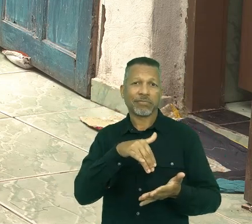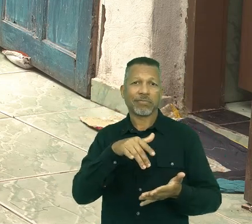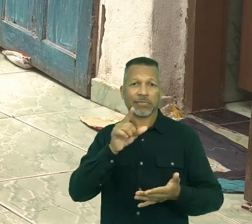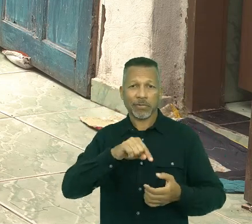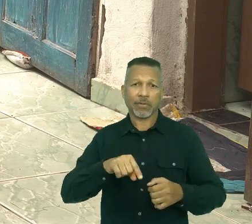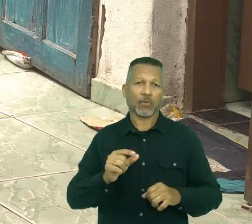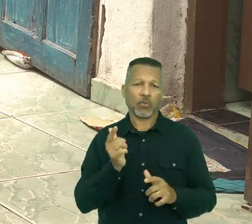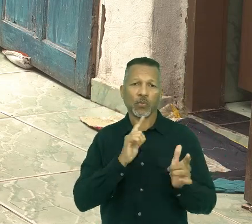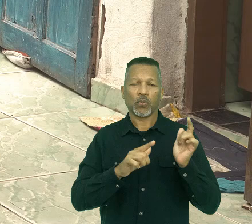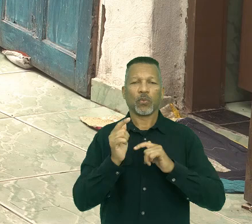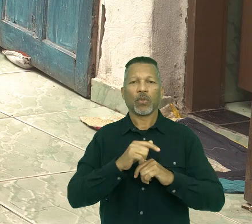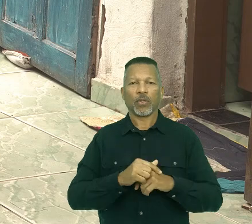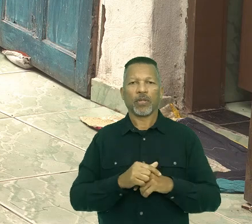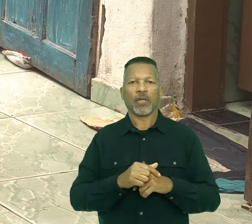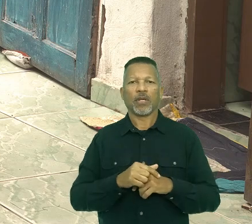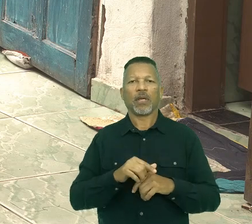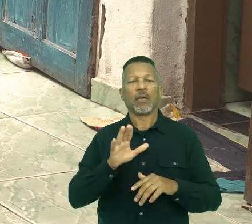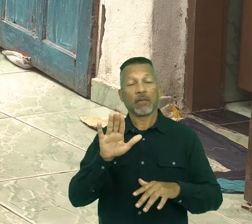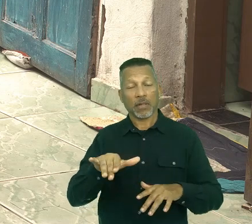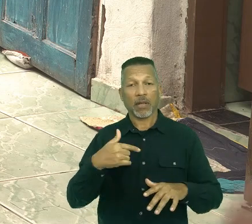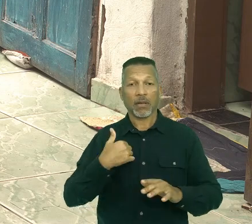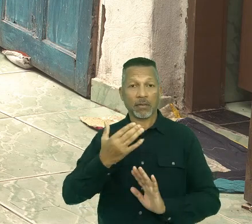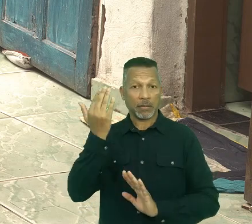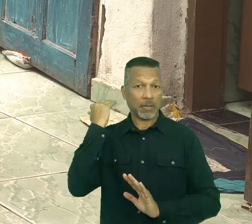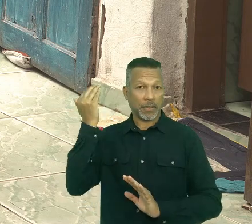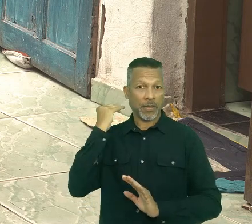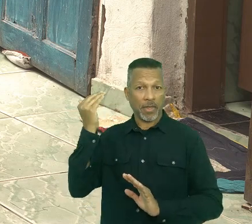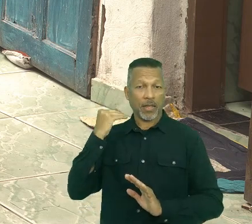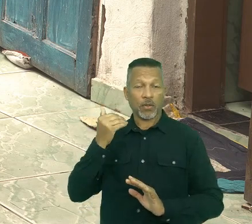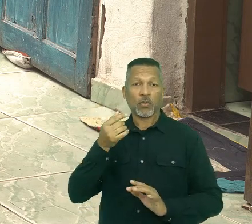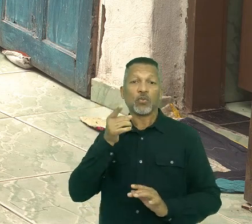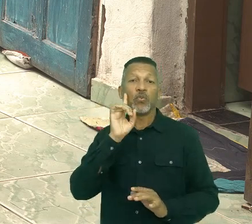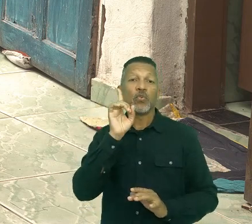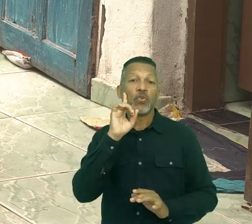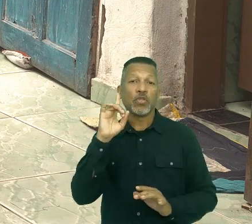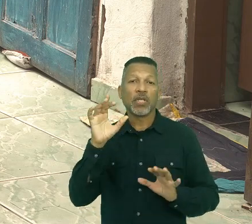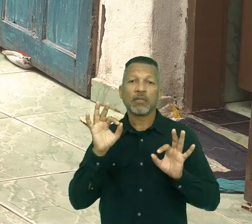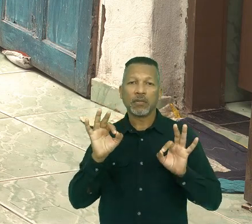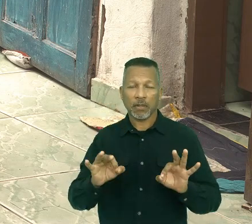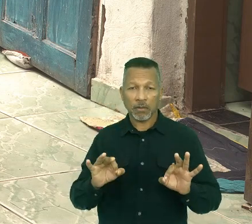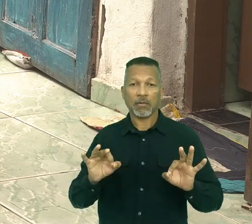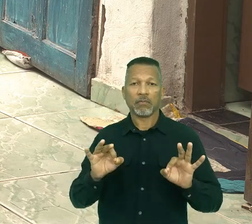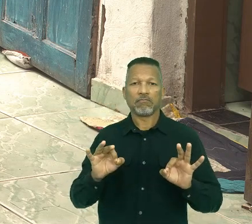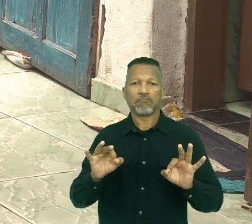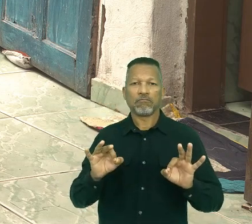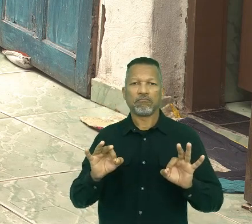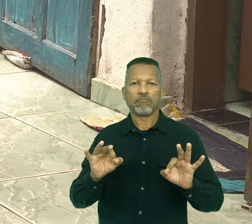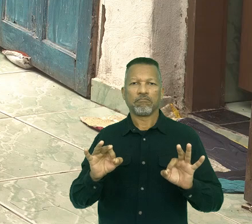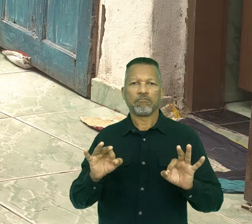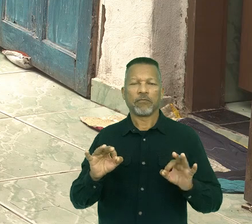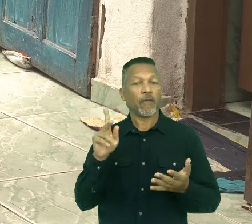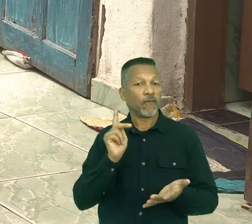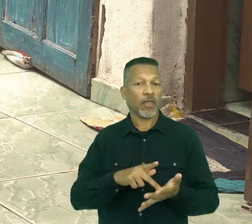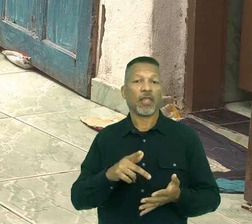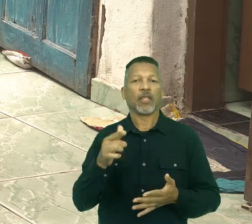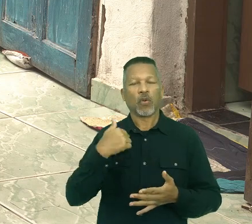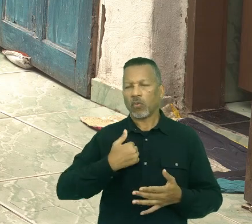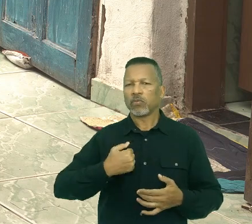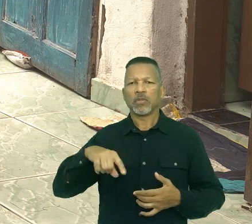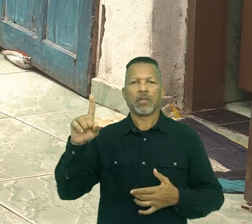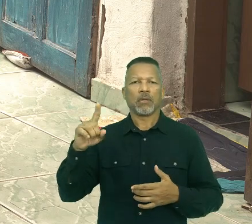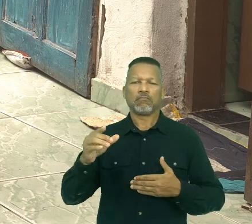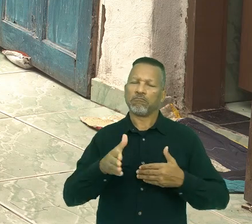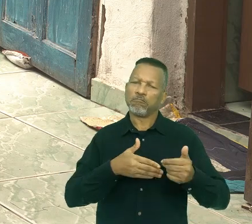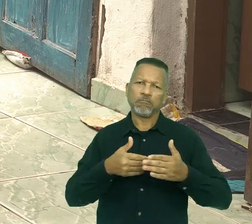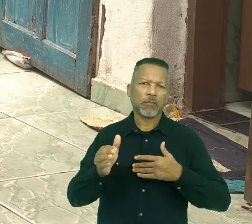lá. Ficava, e naquela época não tinha o dia que era o dia santo mesmo. Nós ia,